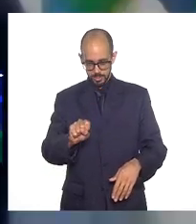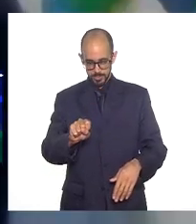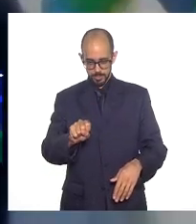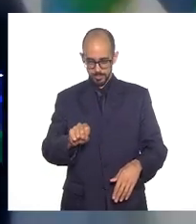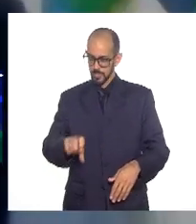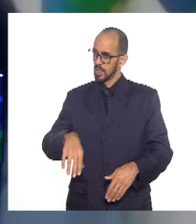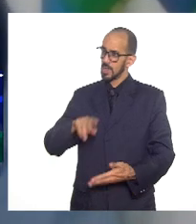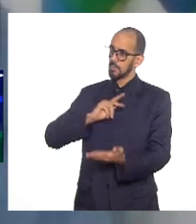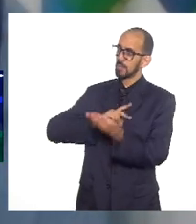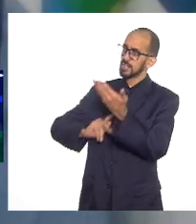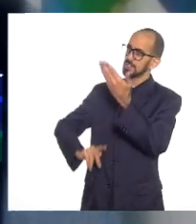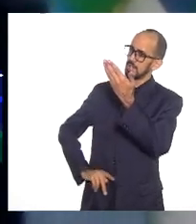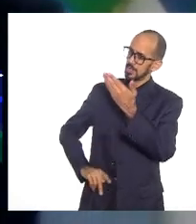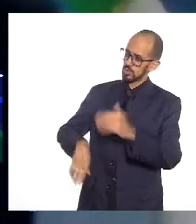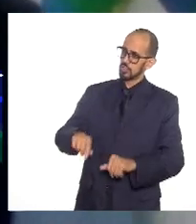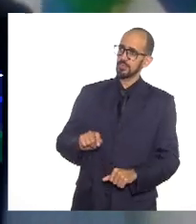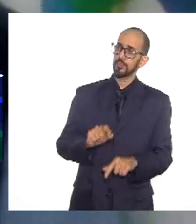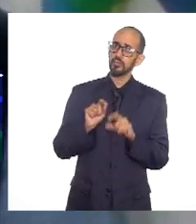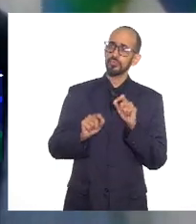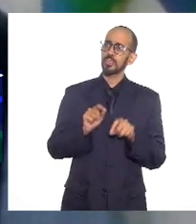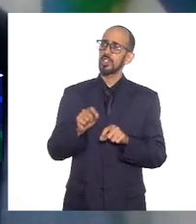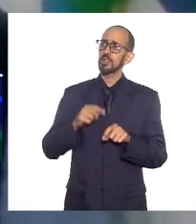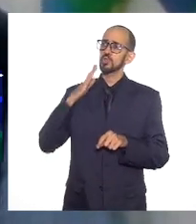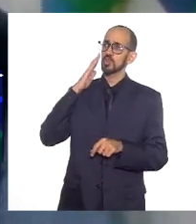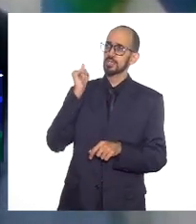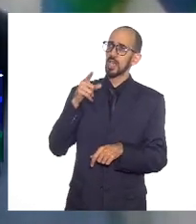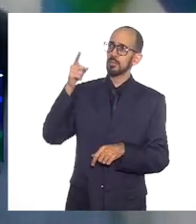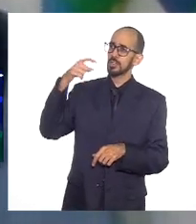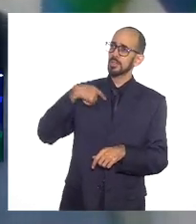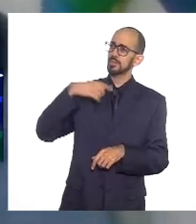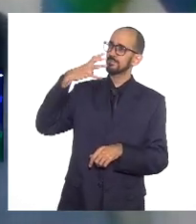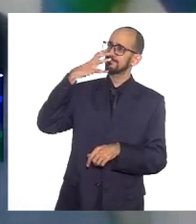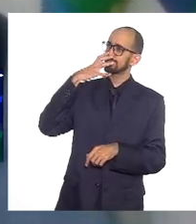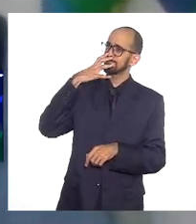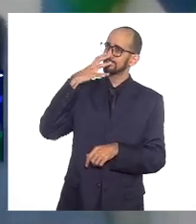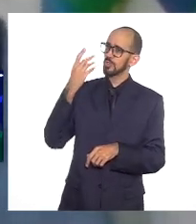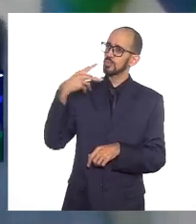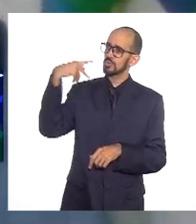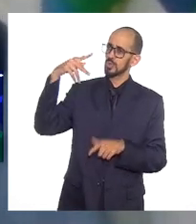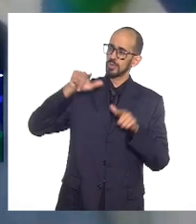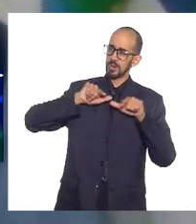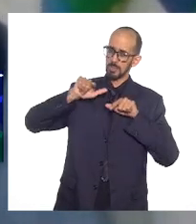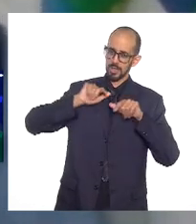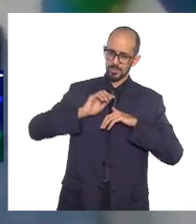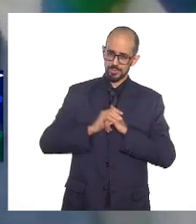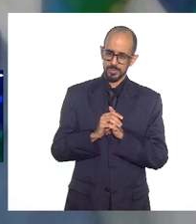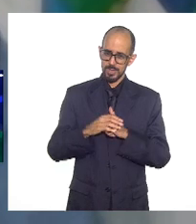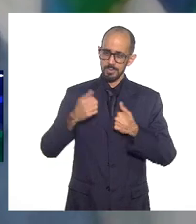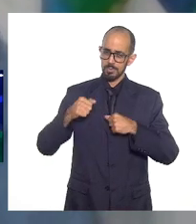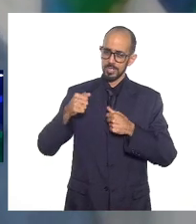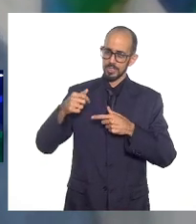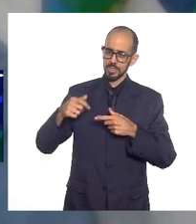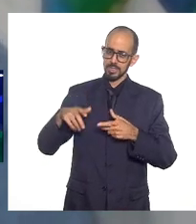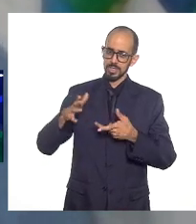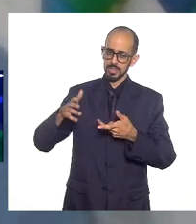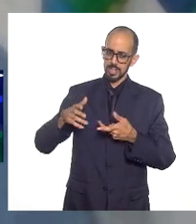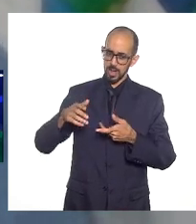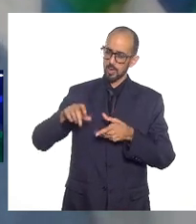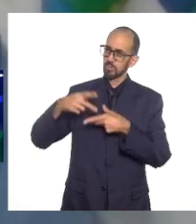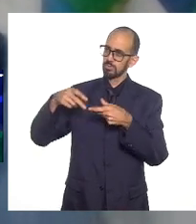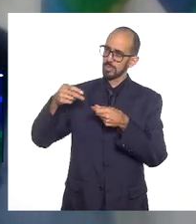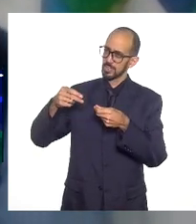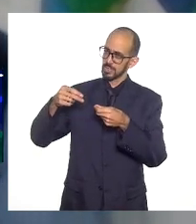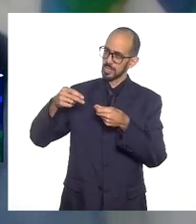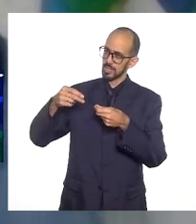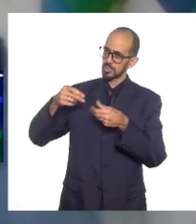Presidente, o senhor sabe que eu sou seu fã, tenho que dar uma comenda da Portela ao senhor, tenho que dar uma comenda da Escola de Samba Império